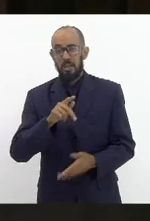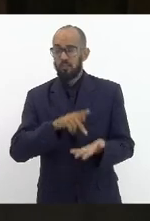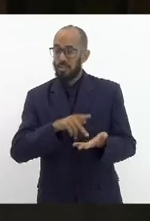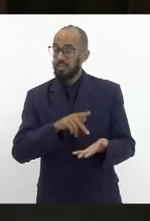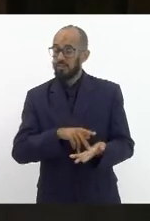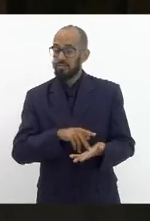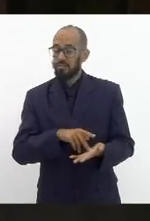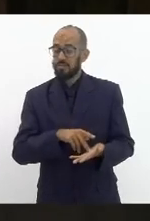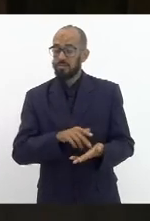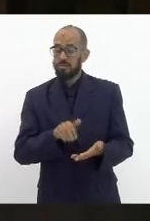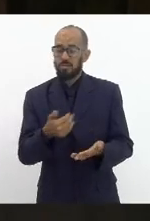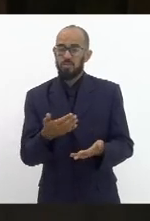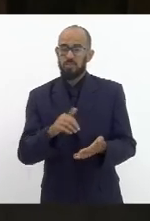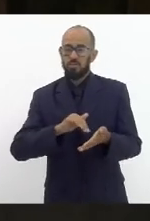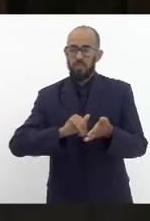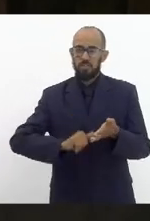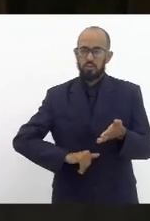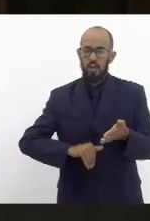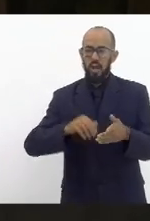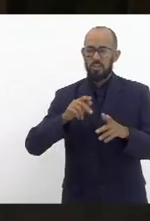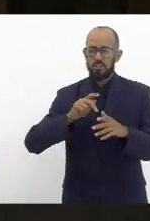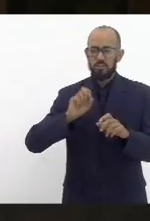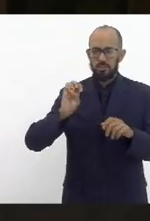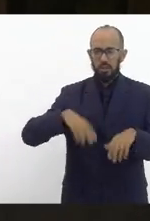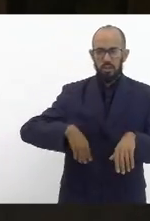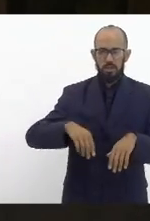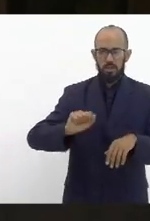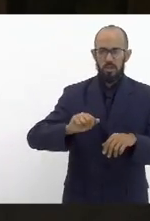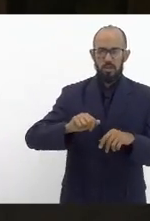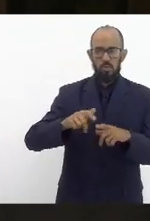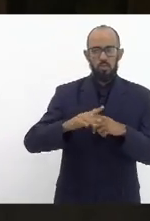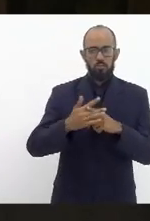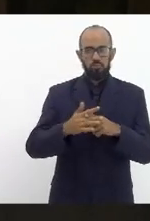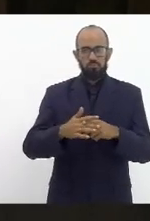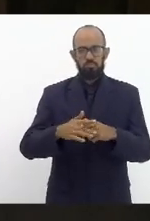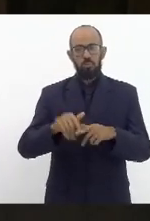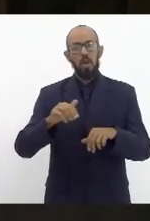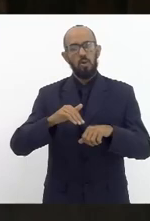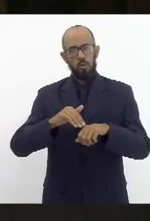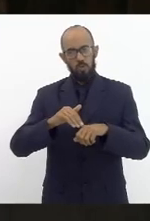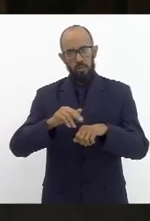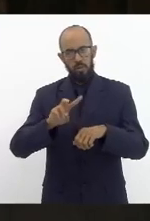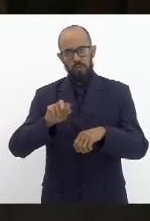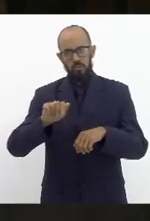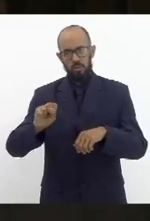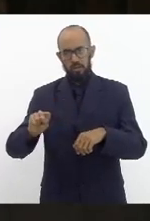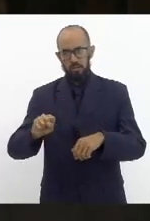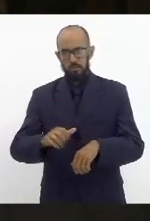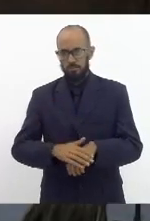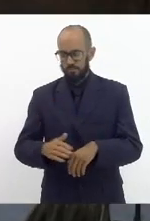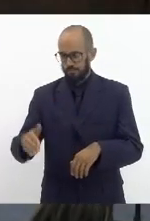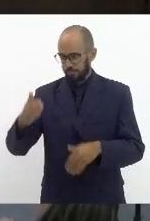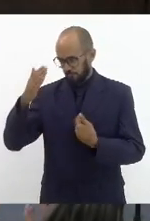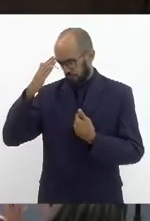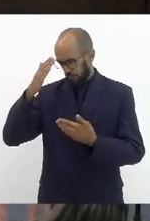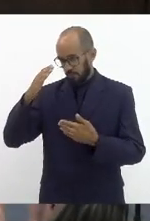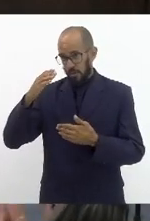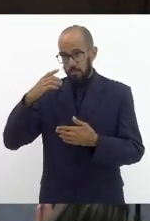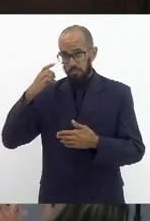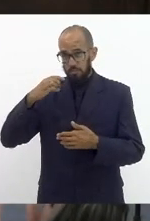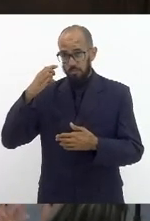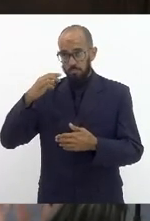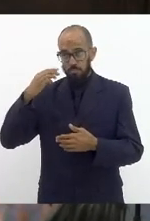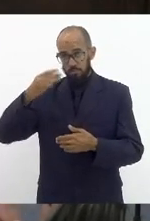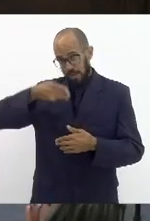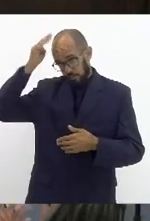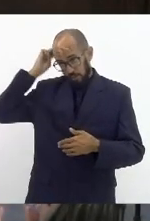barreira e vamos negociar, sim, para que haja aumento das vagas para o chamamento... Deputado Márcio Pacheco, permite uma parte da sua fala